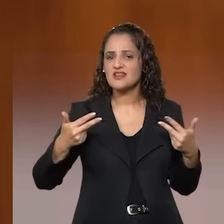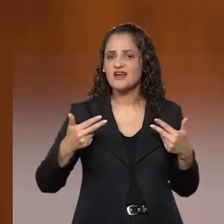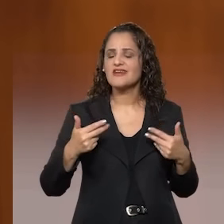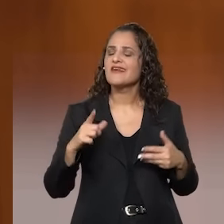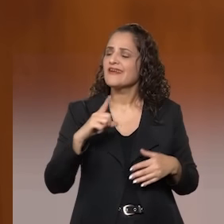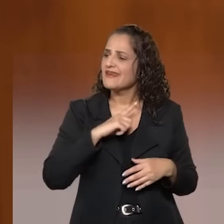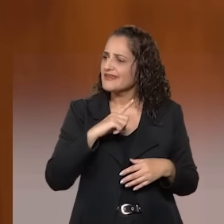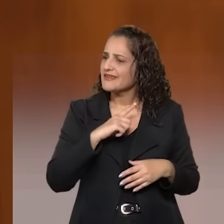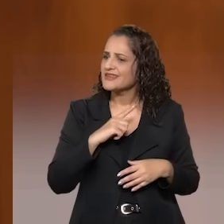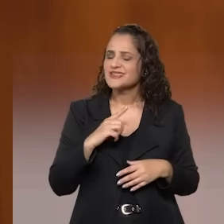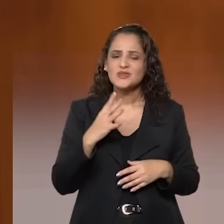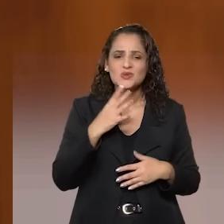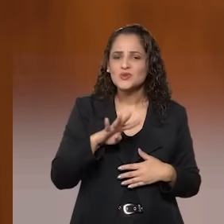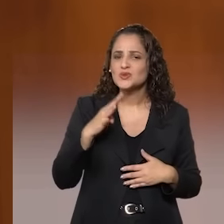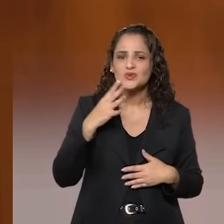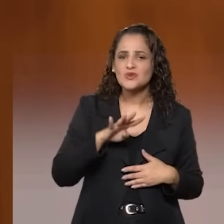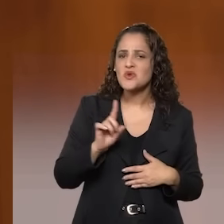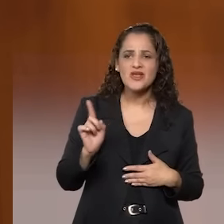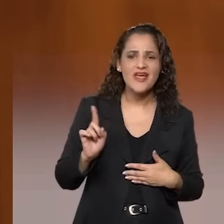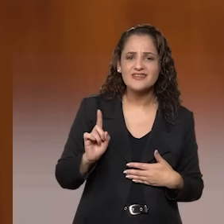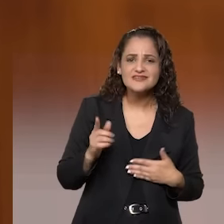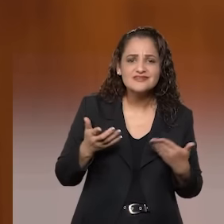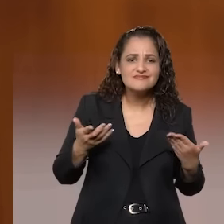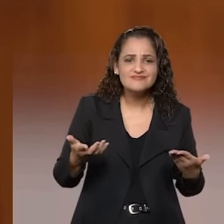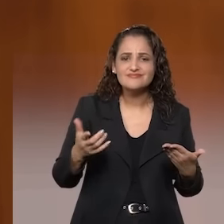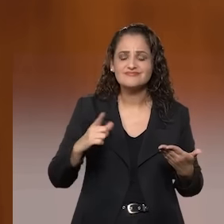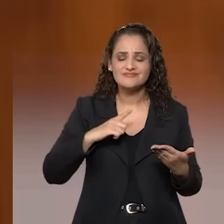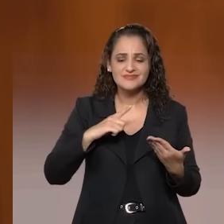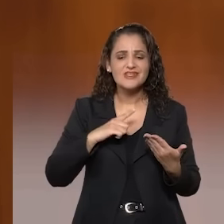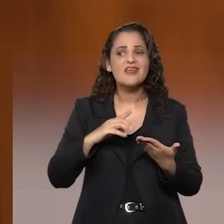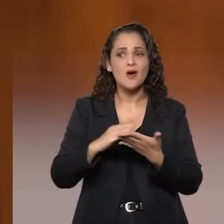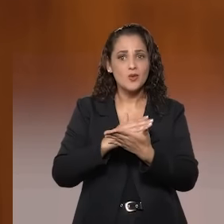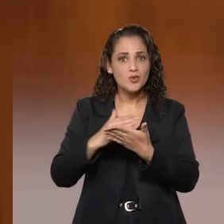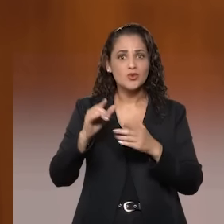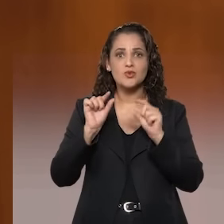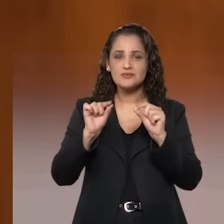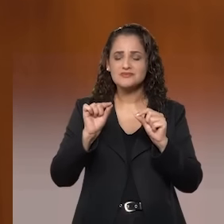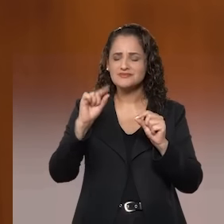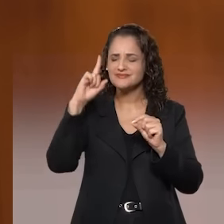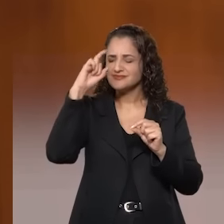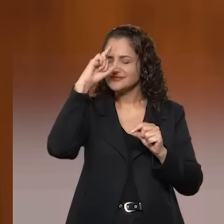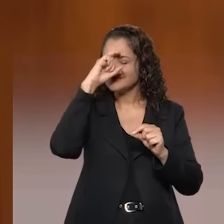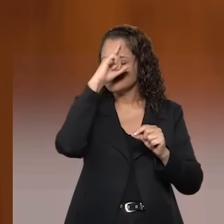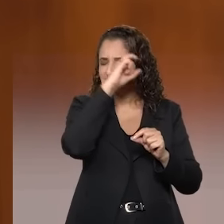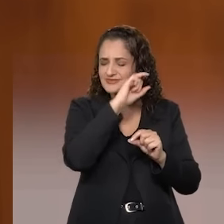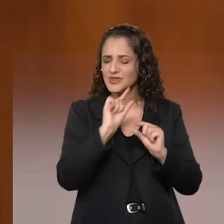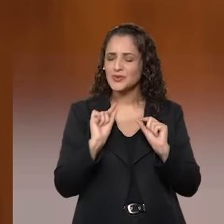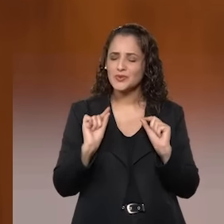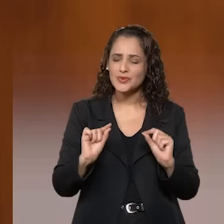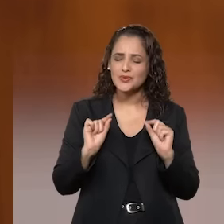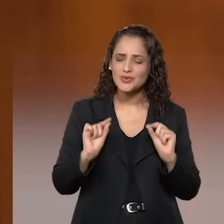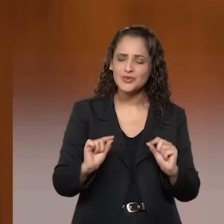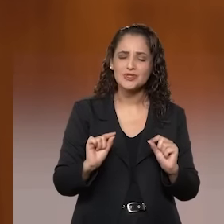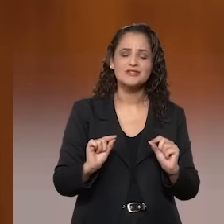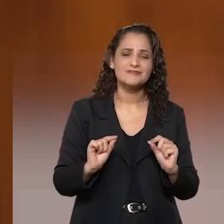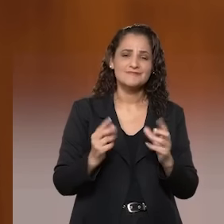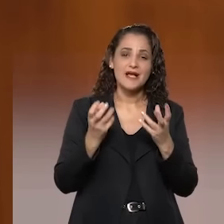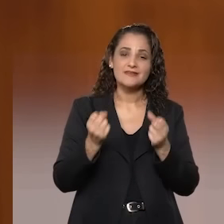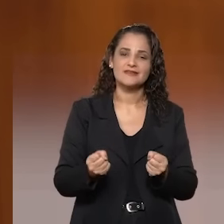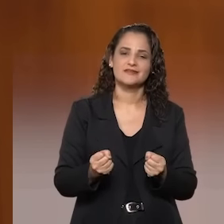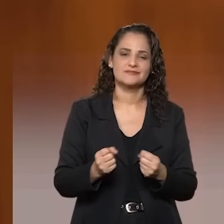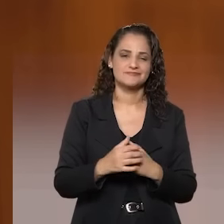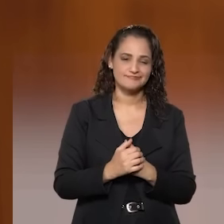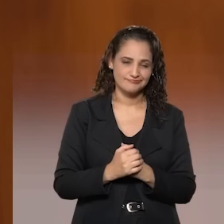ainda eram desconhecidas em umas inclusive com dificuldade de até de